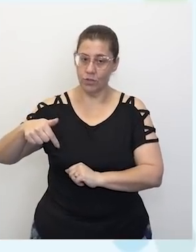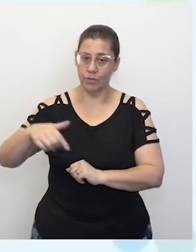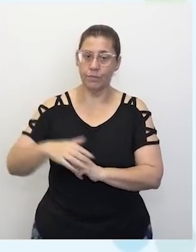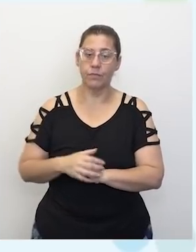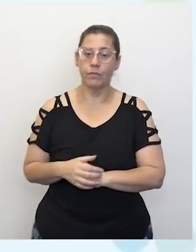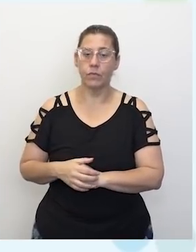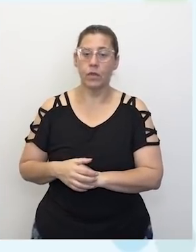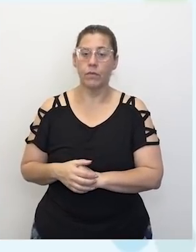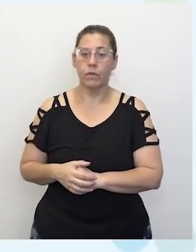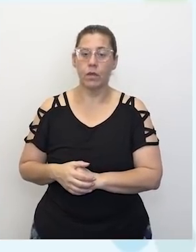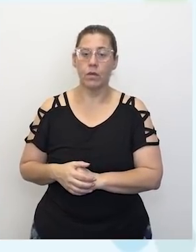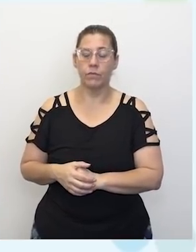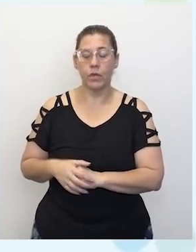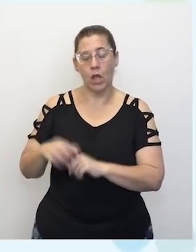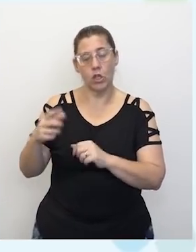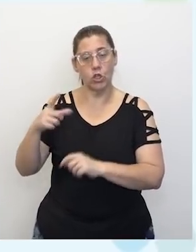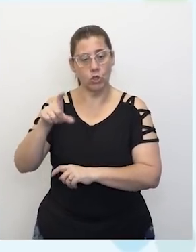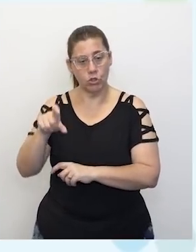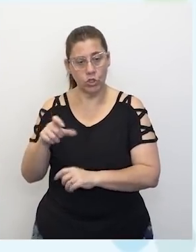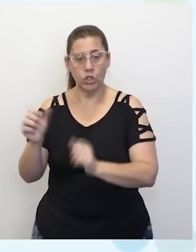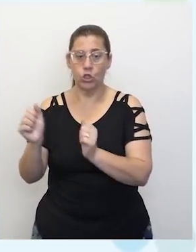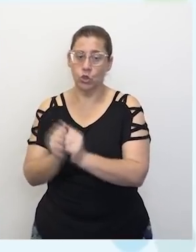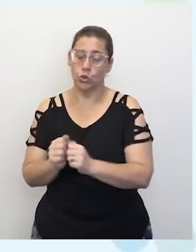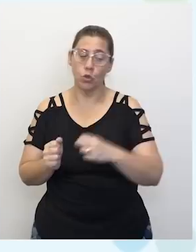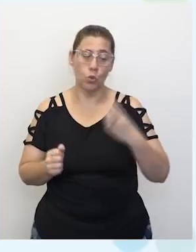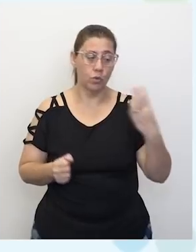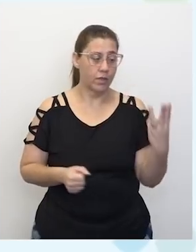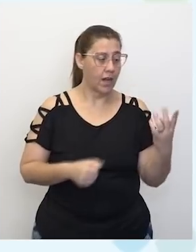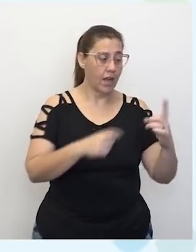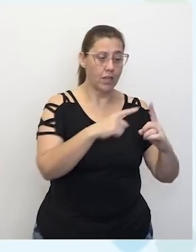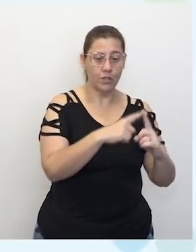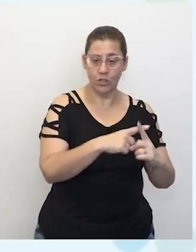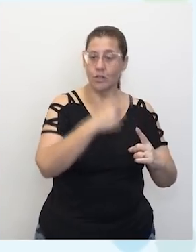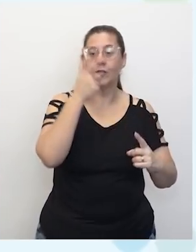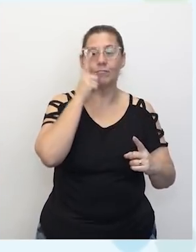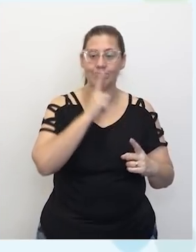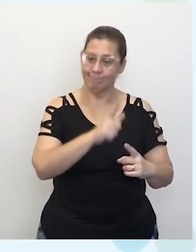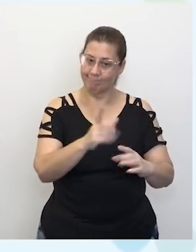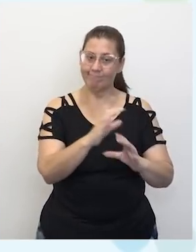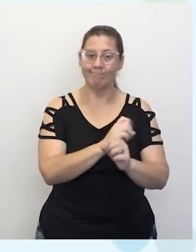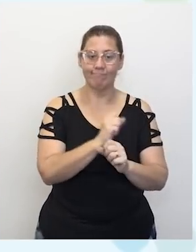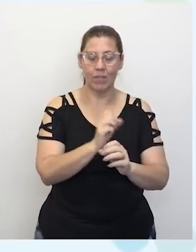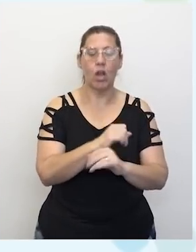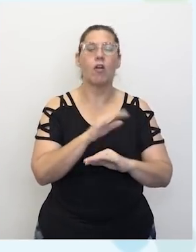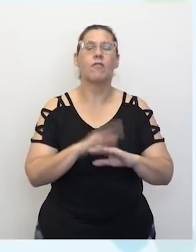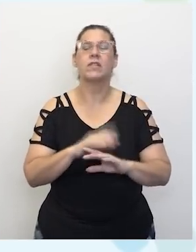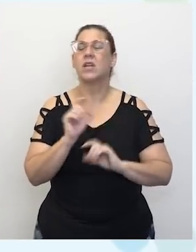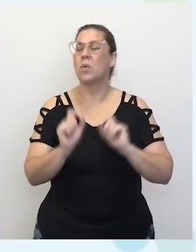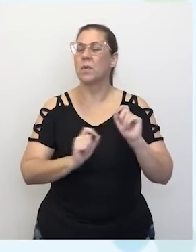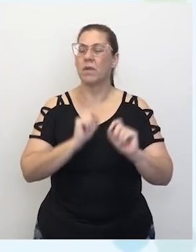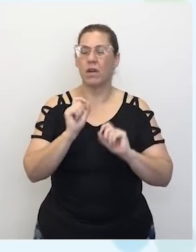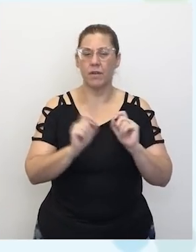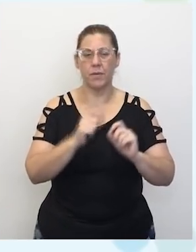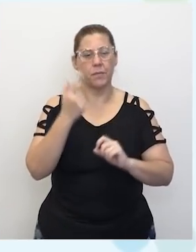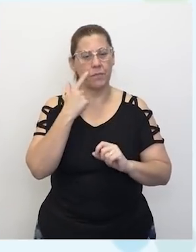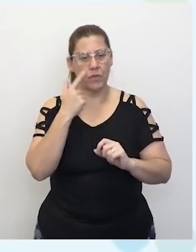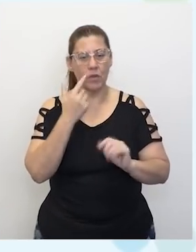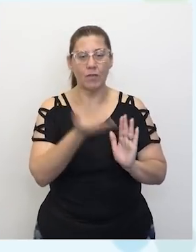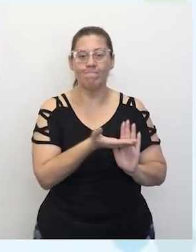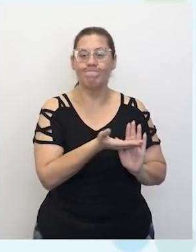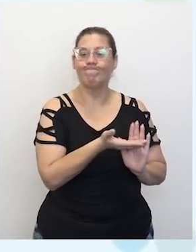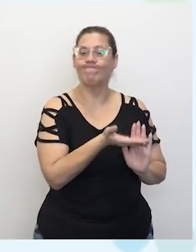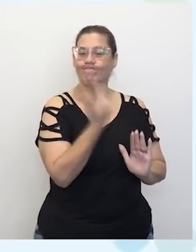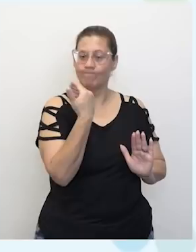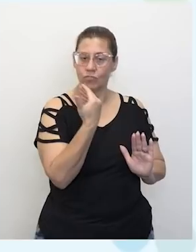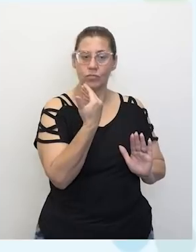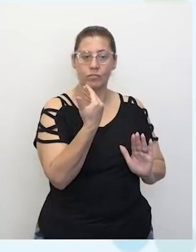esse xzinho aqui ficasse com o 3x, eu também saberia fazer conta. Então, o que eu vou fazer? Ó, eu vou dar um jeito de eliminar esse